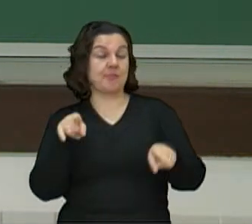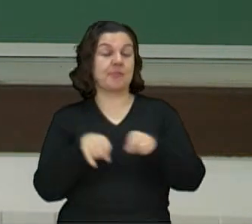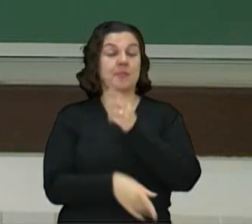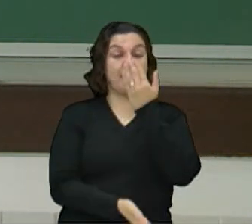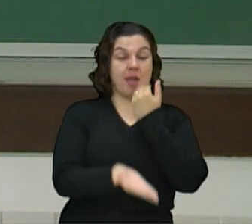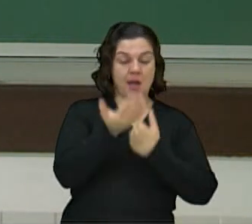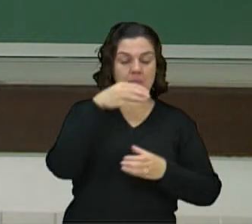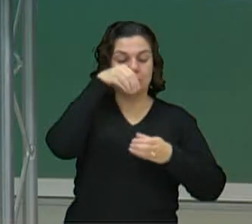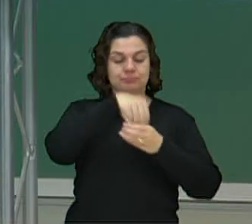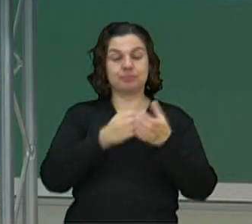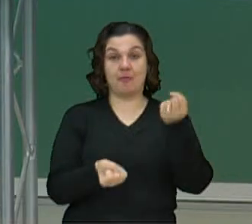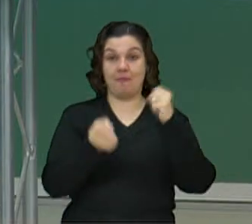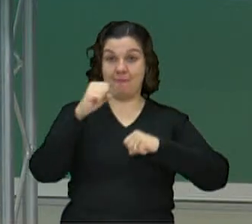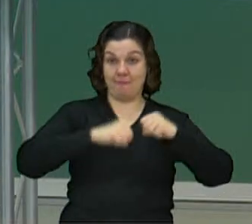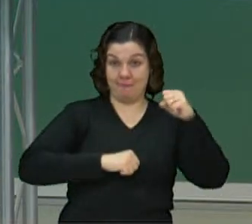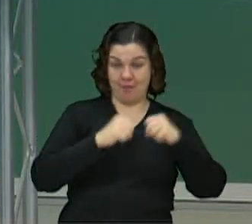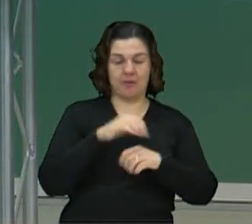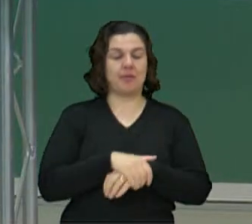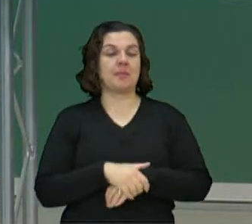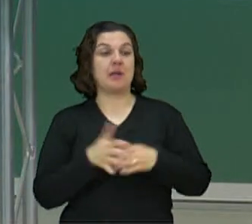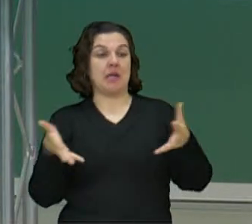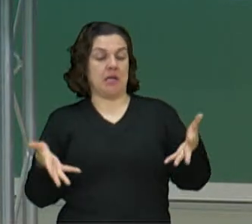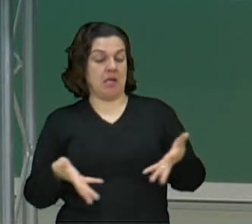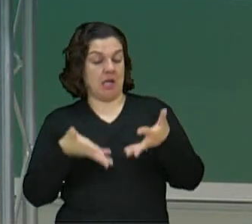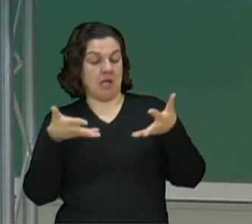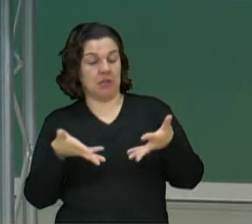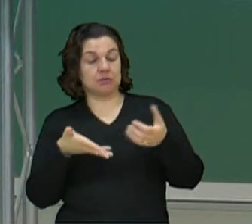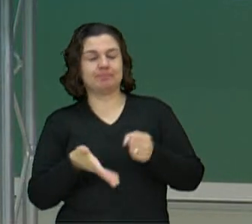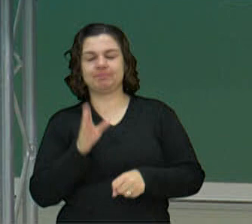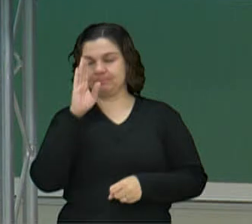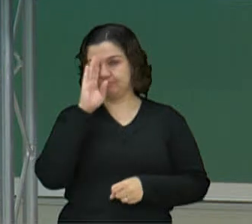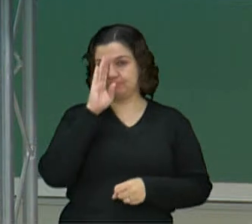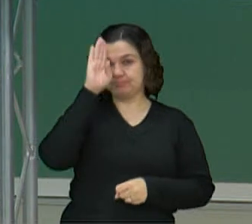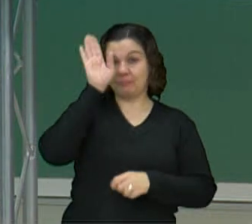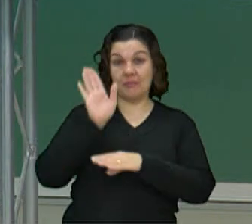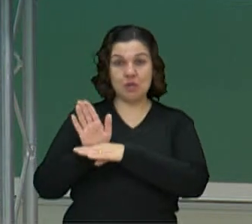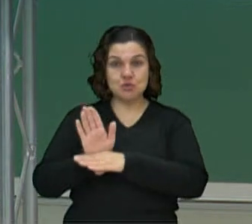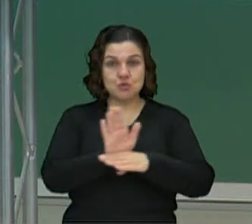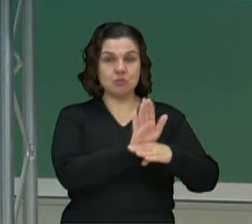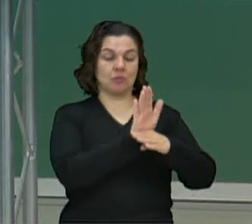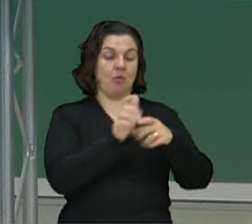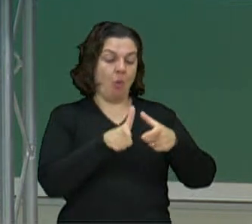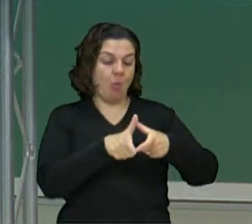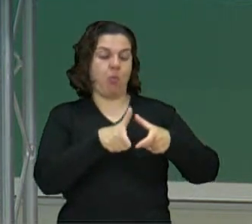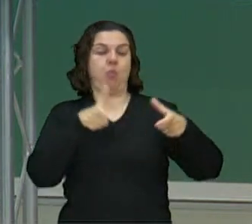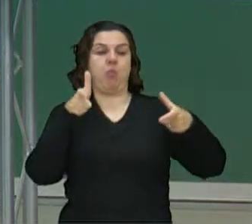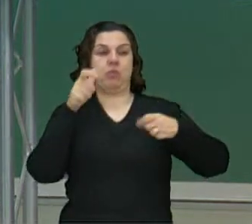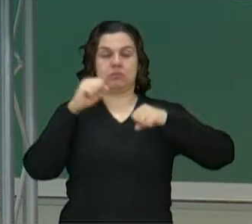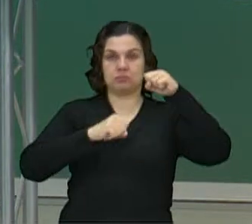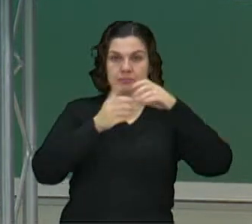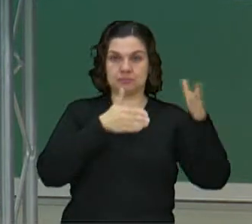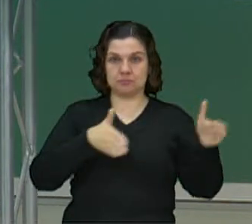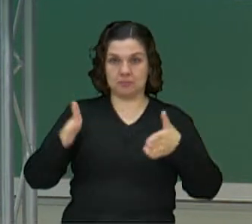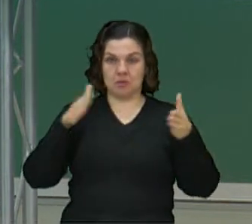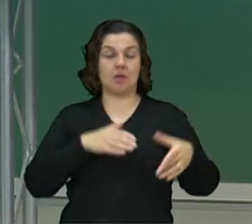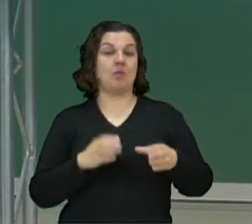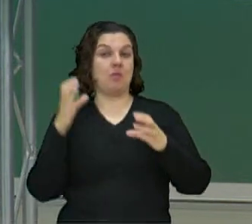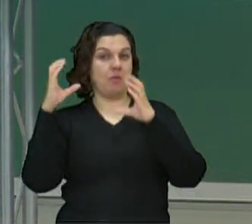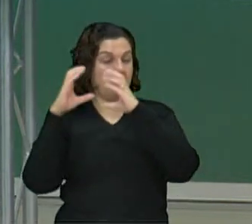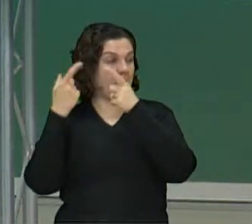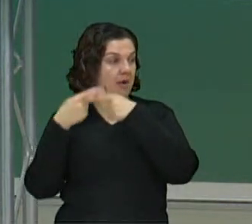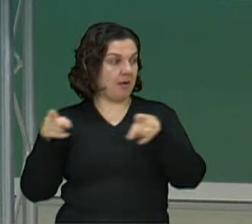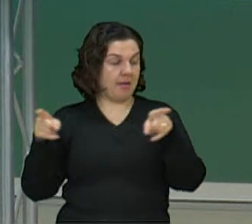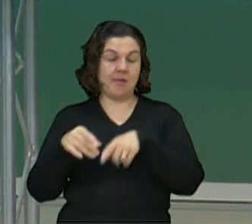alimentos industrializados ajudou, foi fundamental nesse crescimento industrial. Rádio, telefone